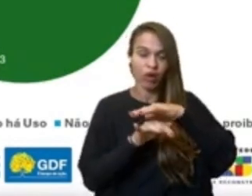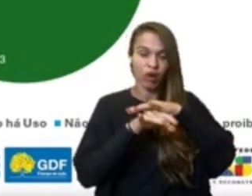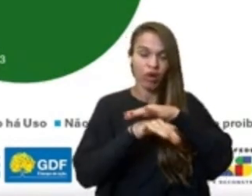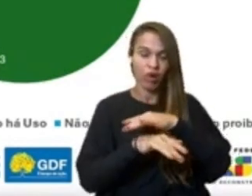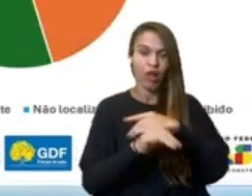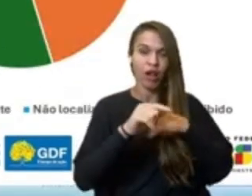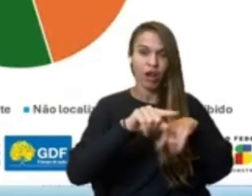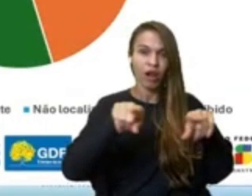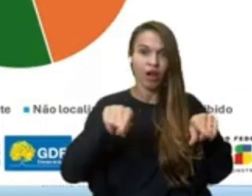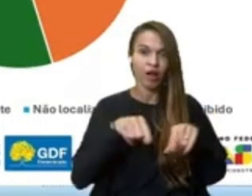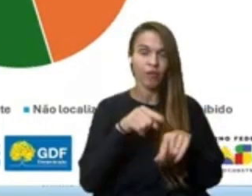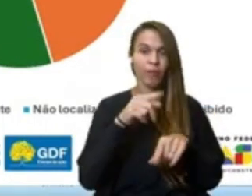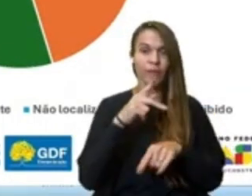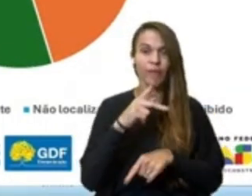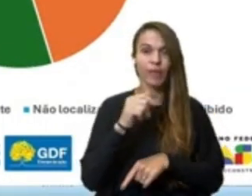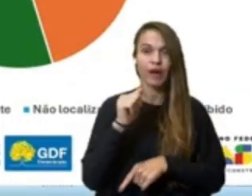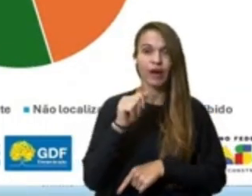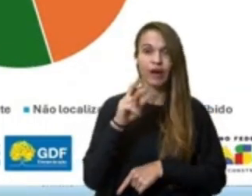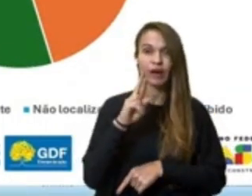maioria.